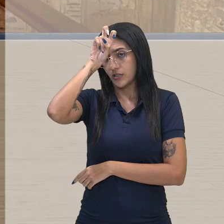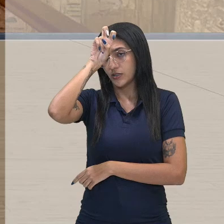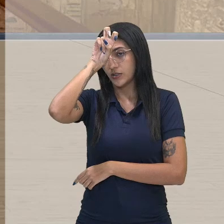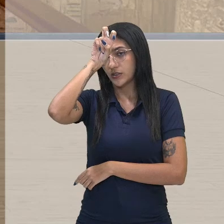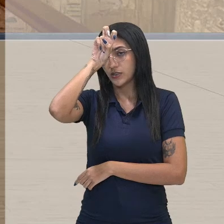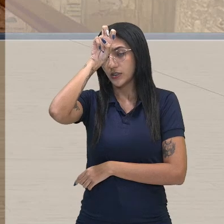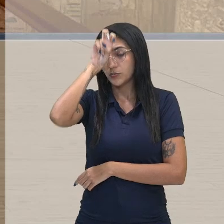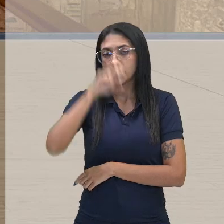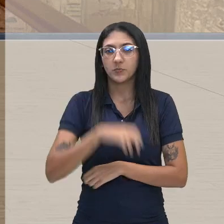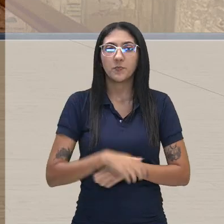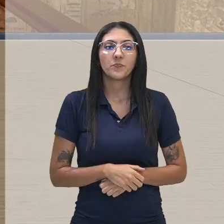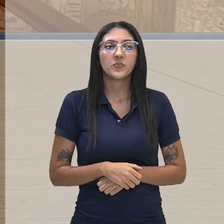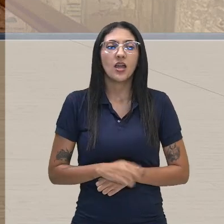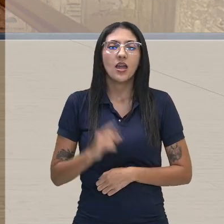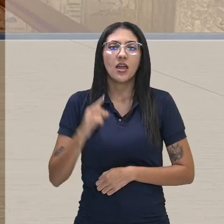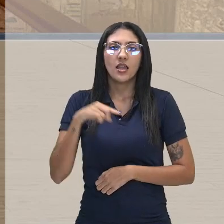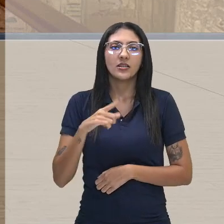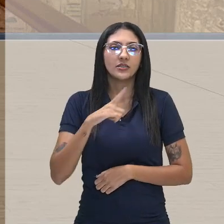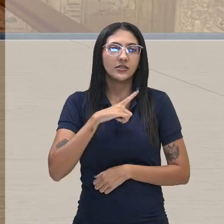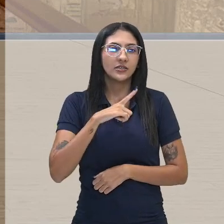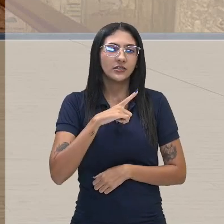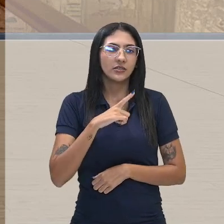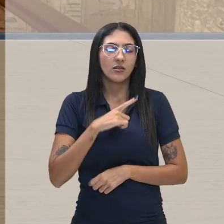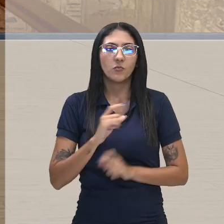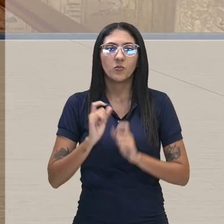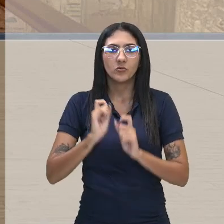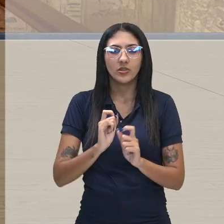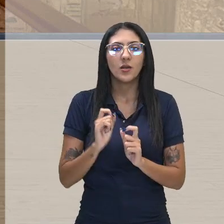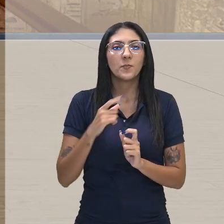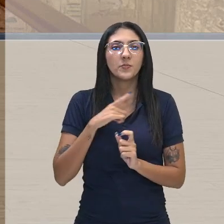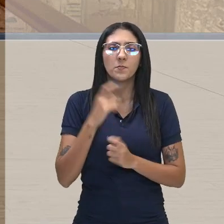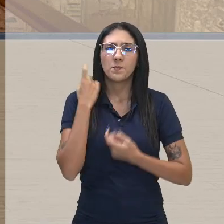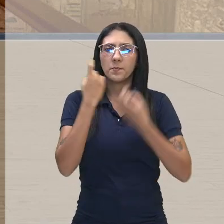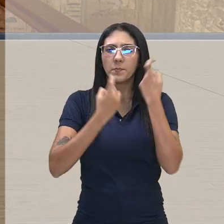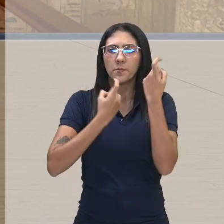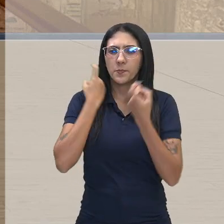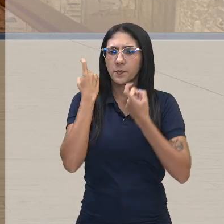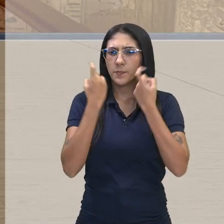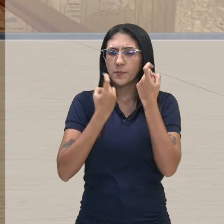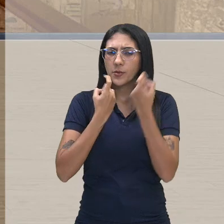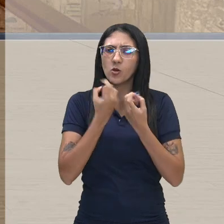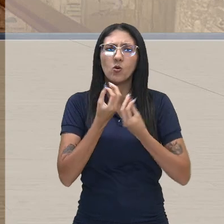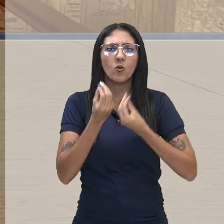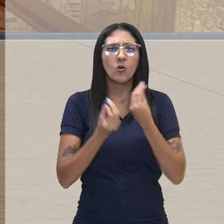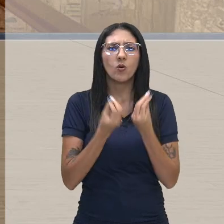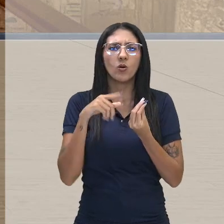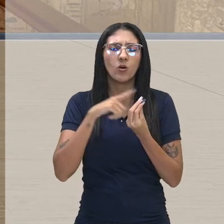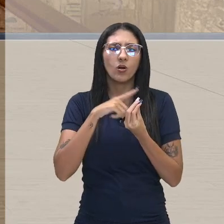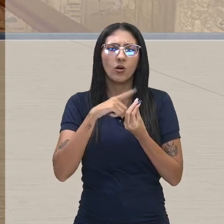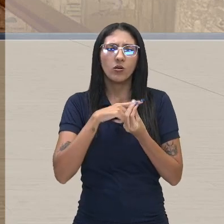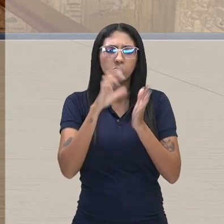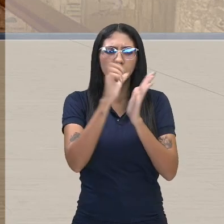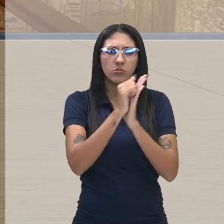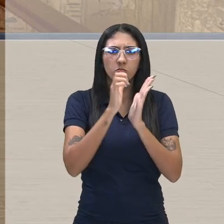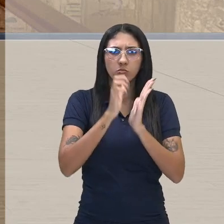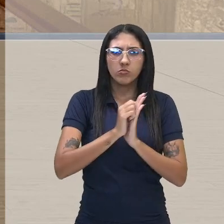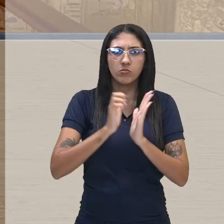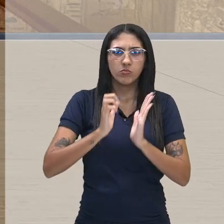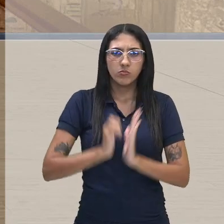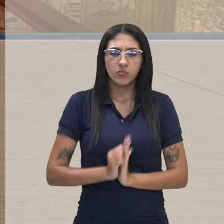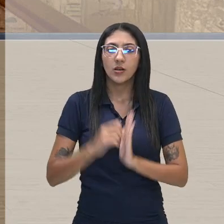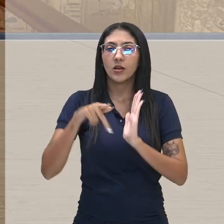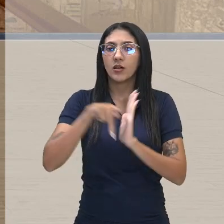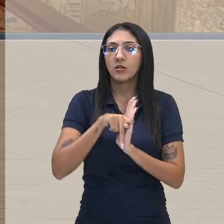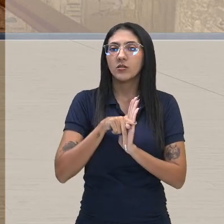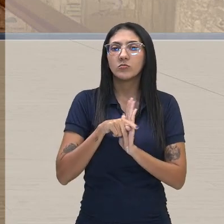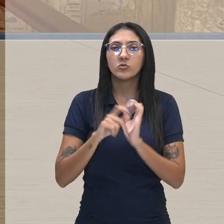eles tinham justamente a preocupação em deixar os registros em formas